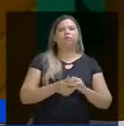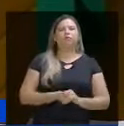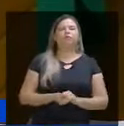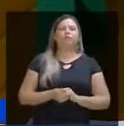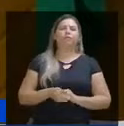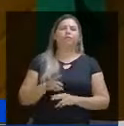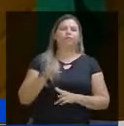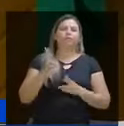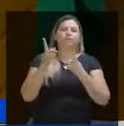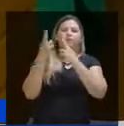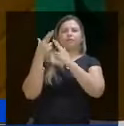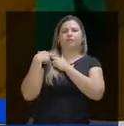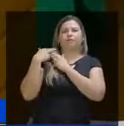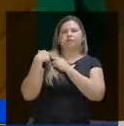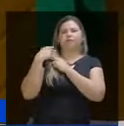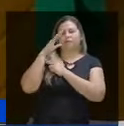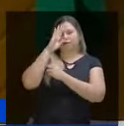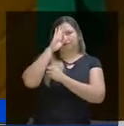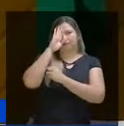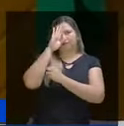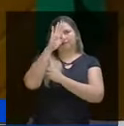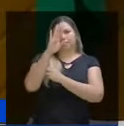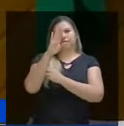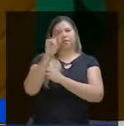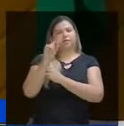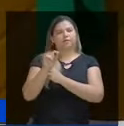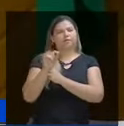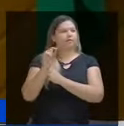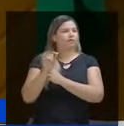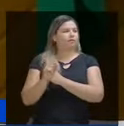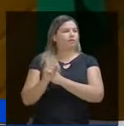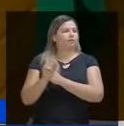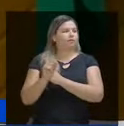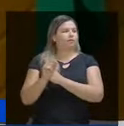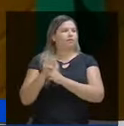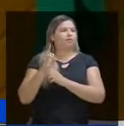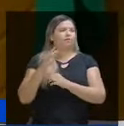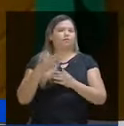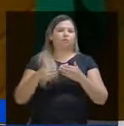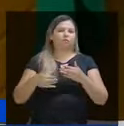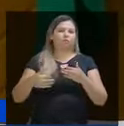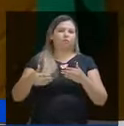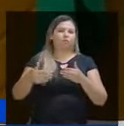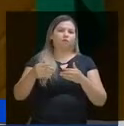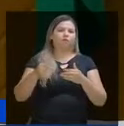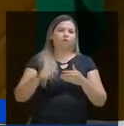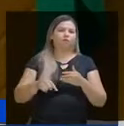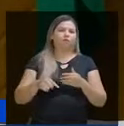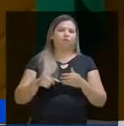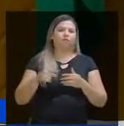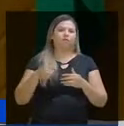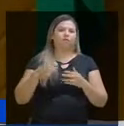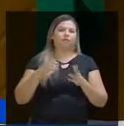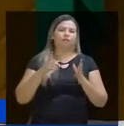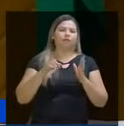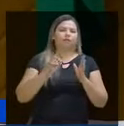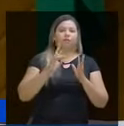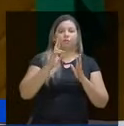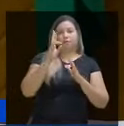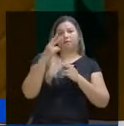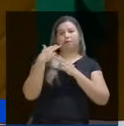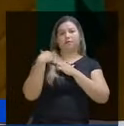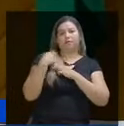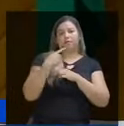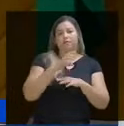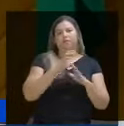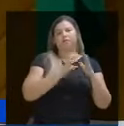que a responsabilidade primária pela comprovação do vínculo partidário perante a Justiça Eleitoral é da própria agremiação.